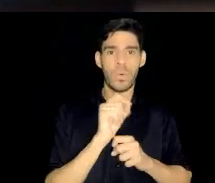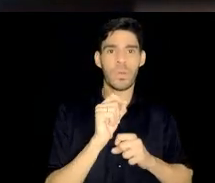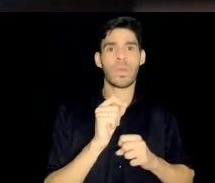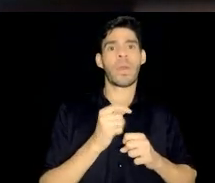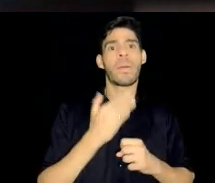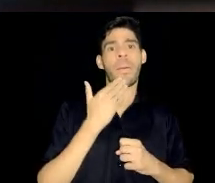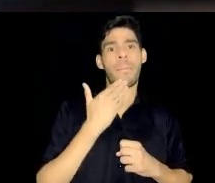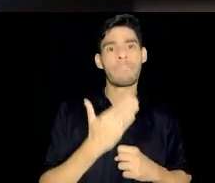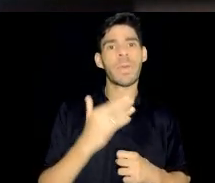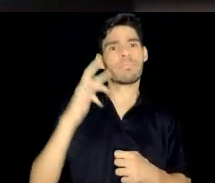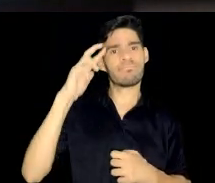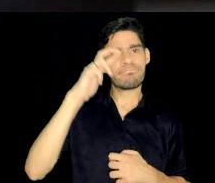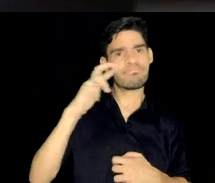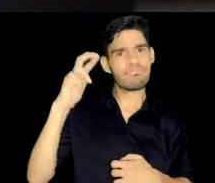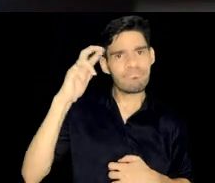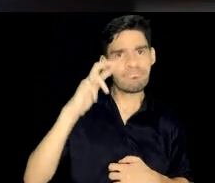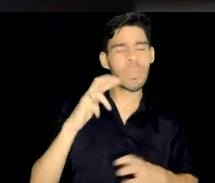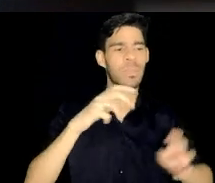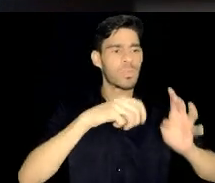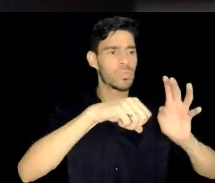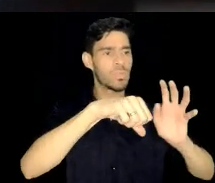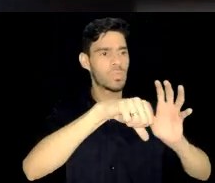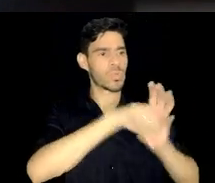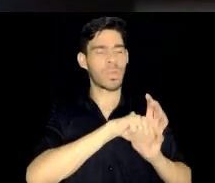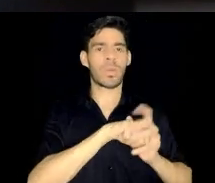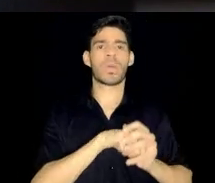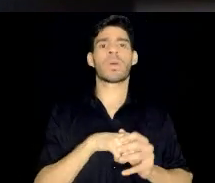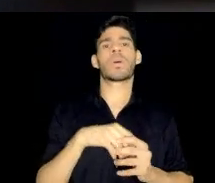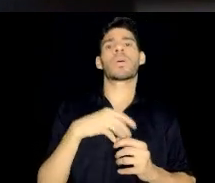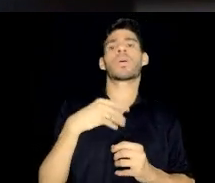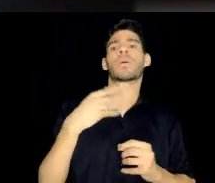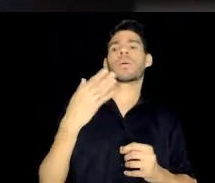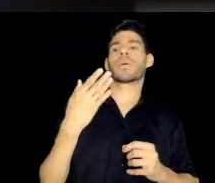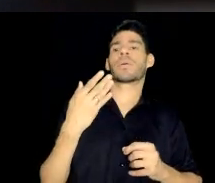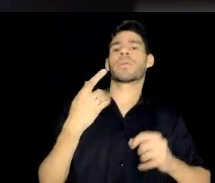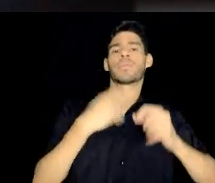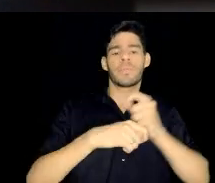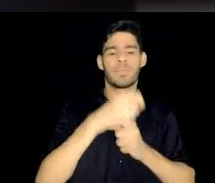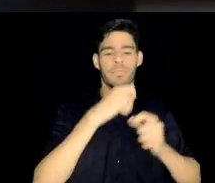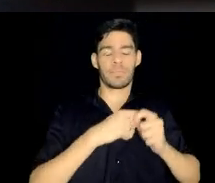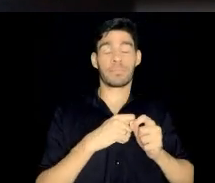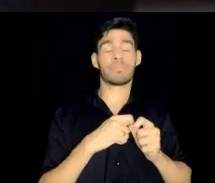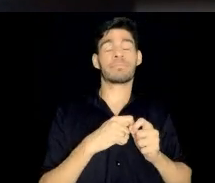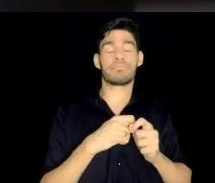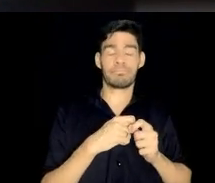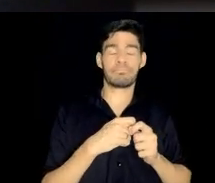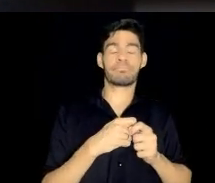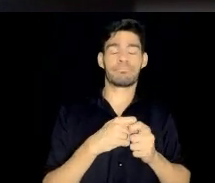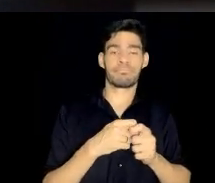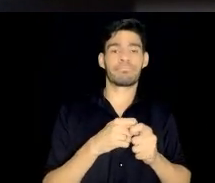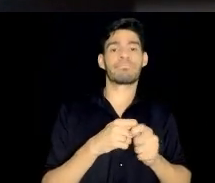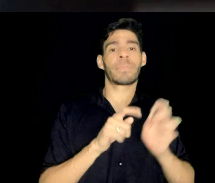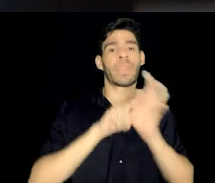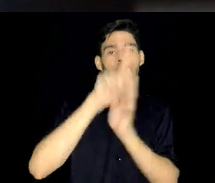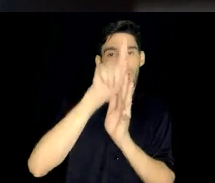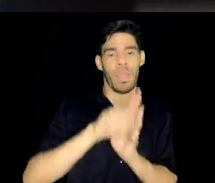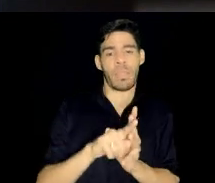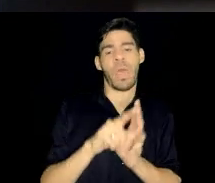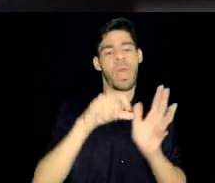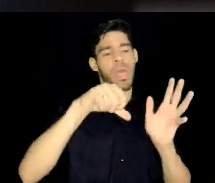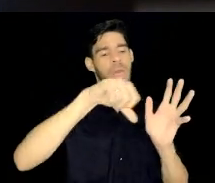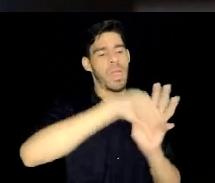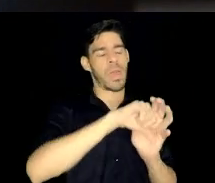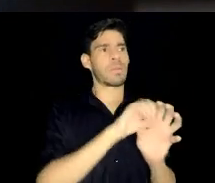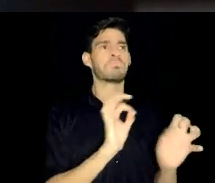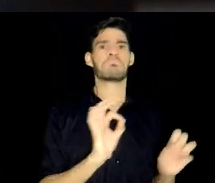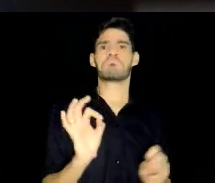fala da requisição de investigação criminal ou de procedimento administrativo, sem que haja